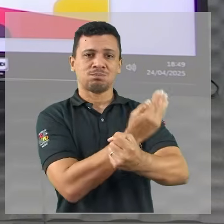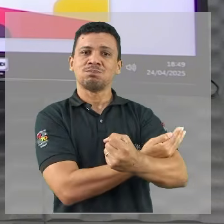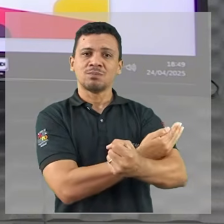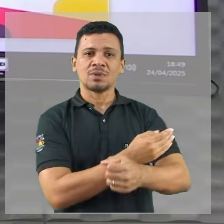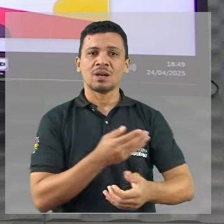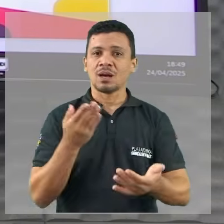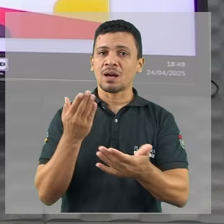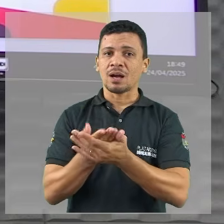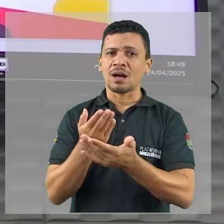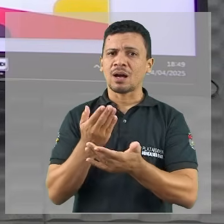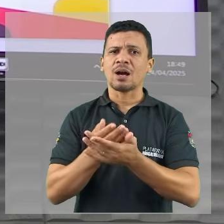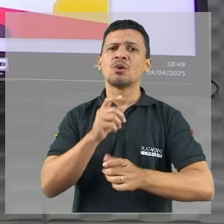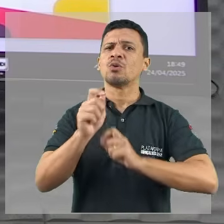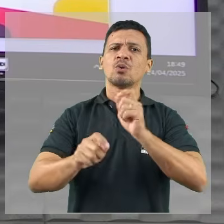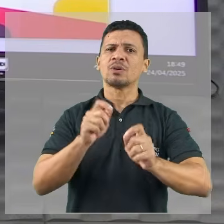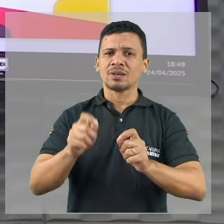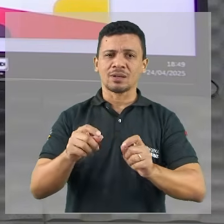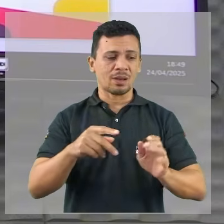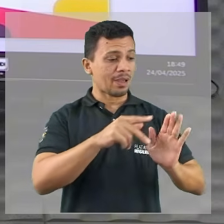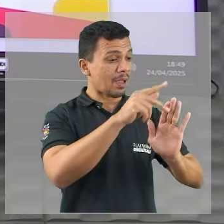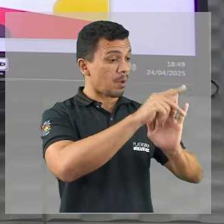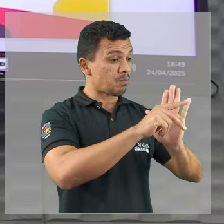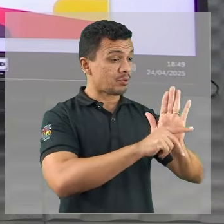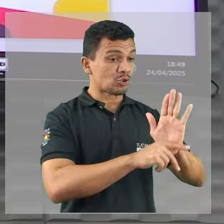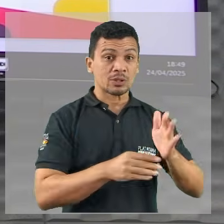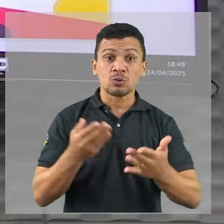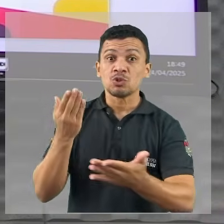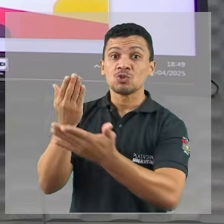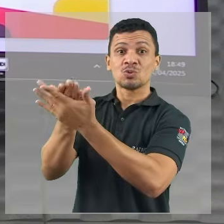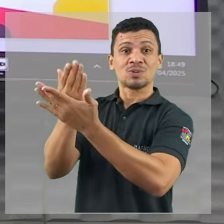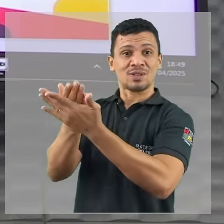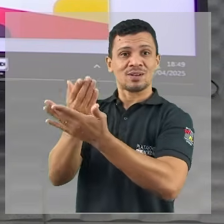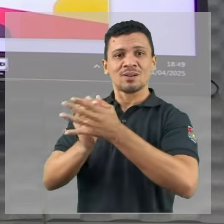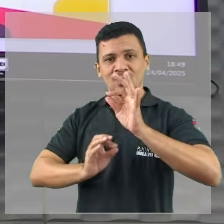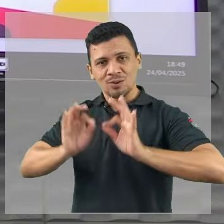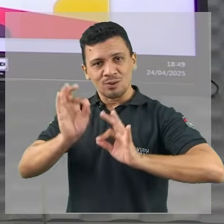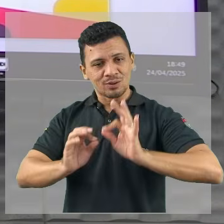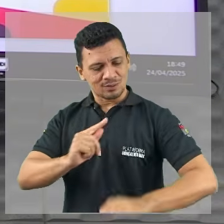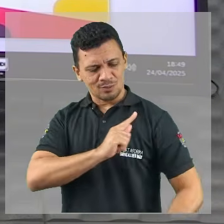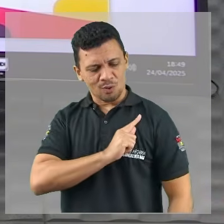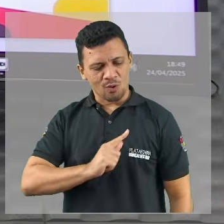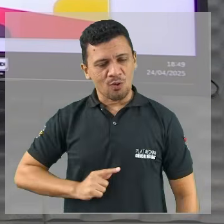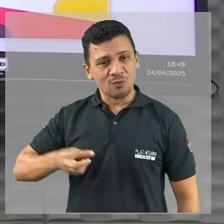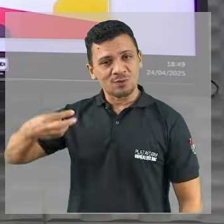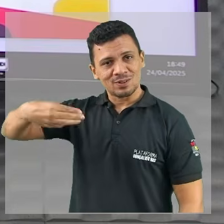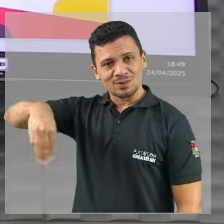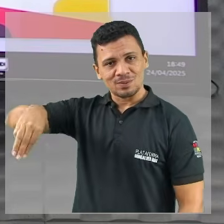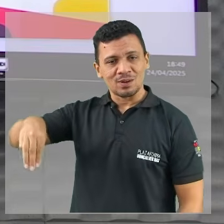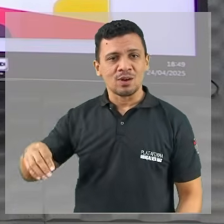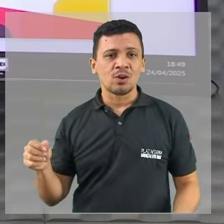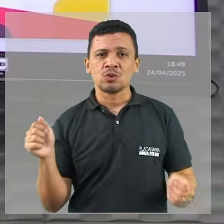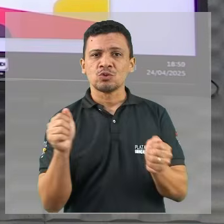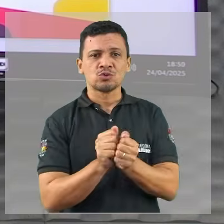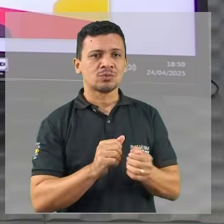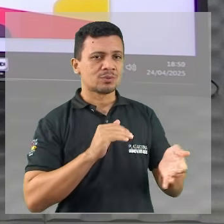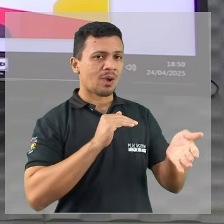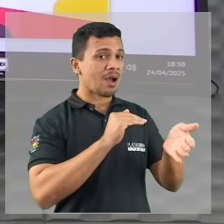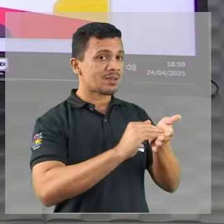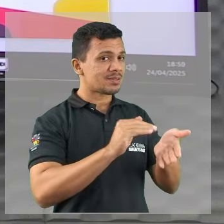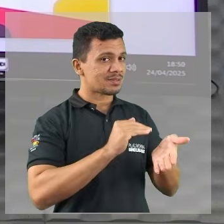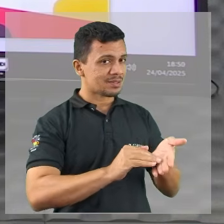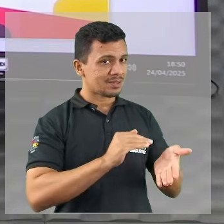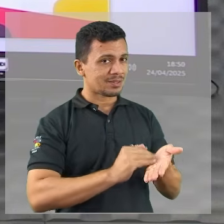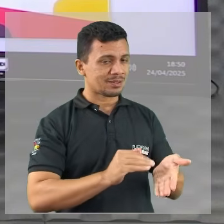faz parte do projeto Estuda Aí, que é uma realização do governo do estado do Maranhão, juntamente com a